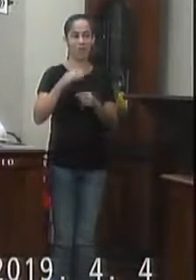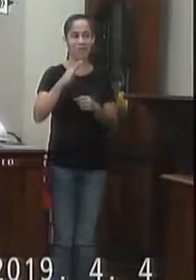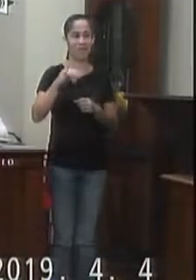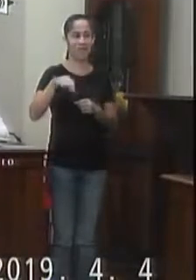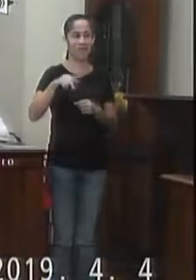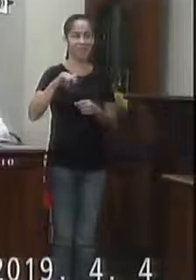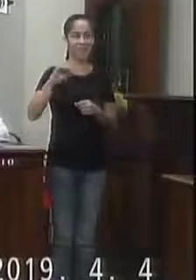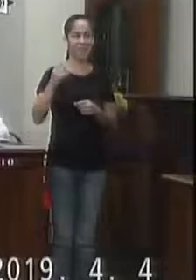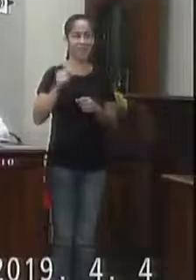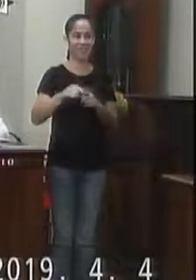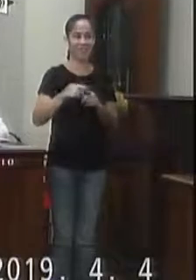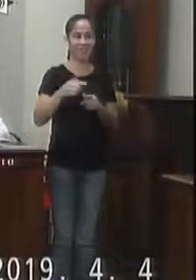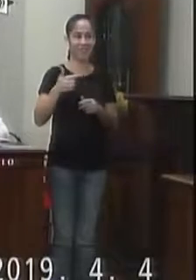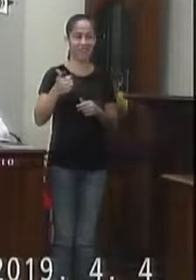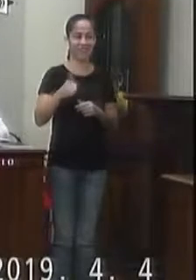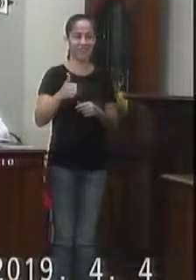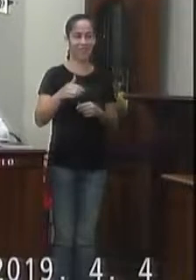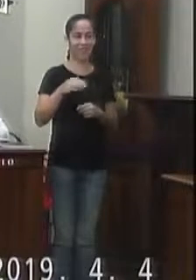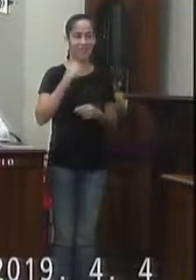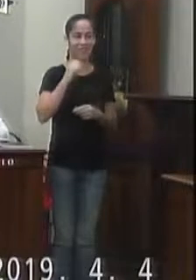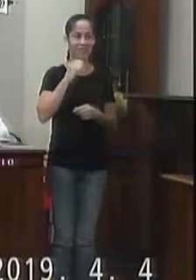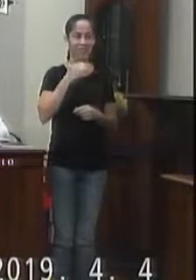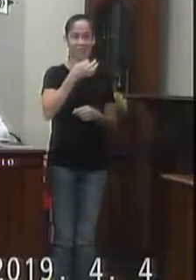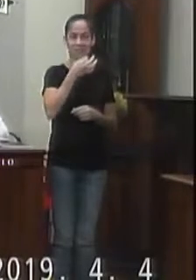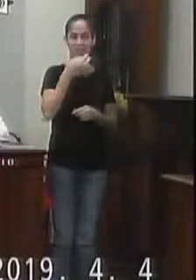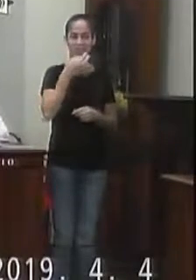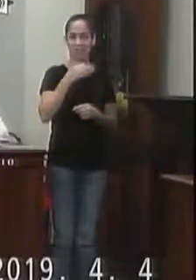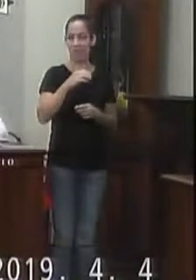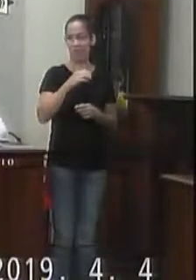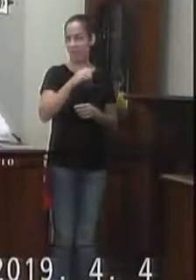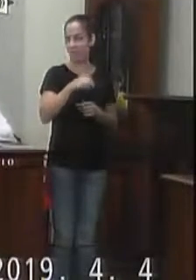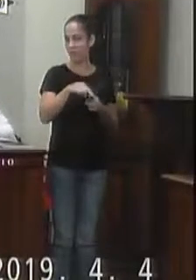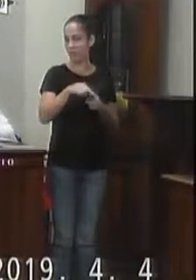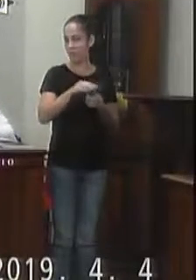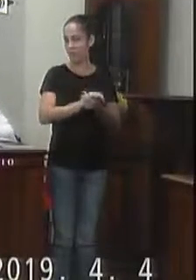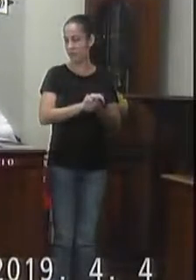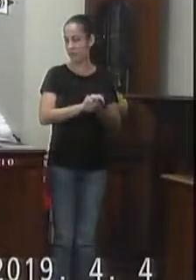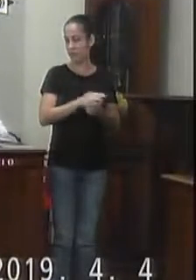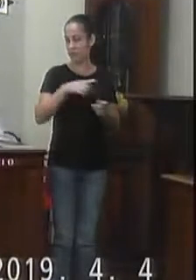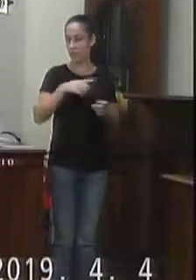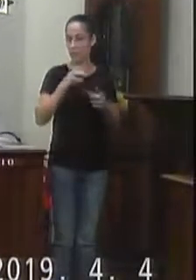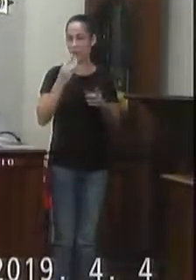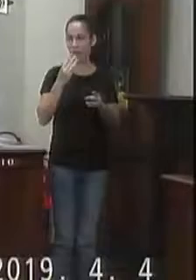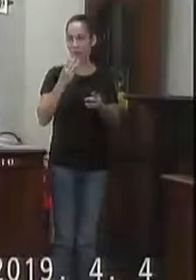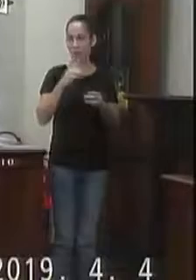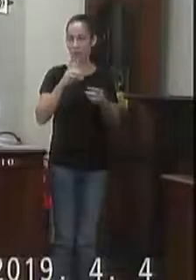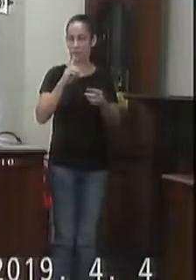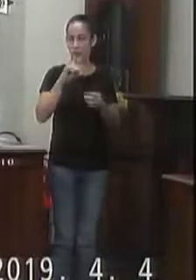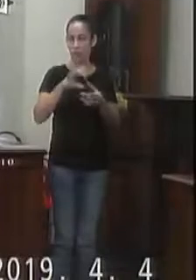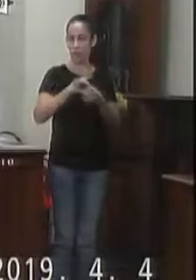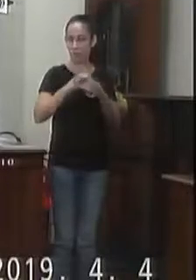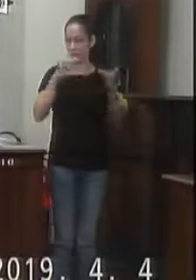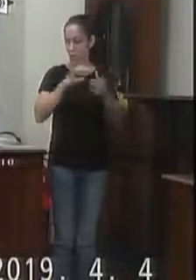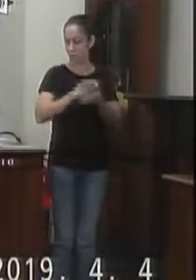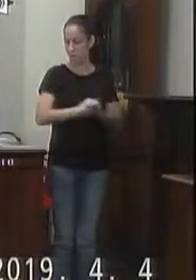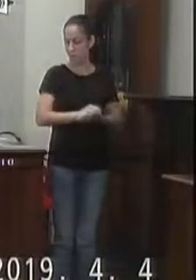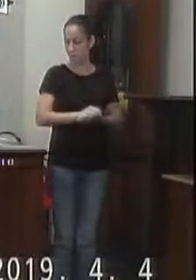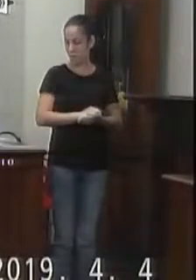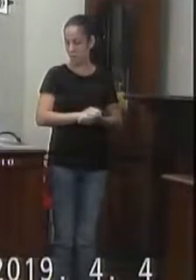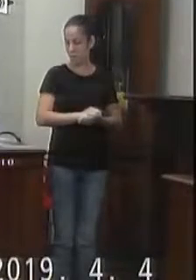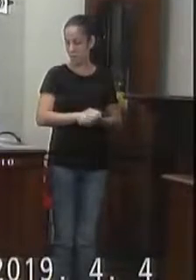agendamento: 11 de setembro, 9 de outubro e 6 de novembro. Presidente, Pela